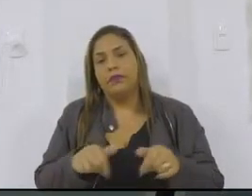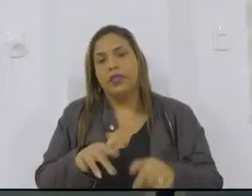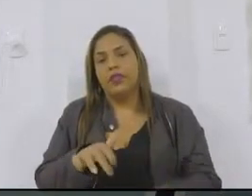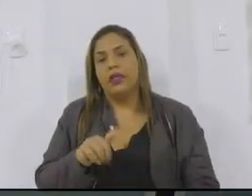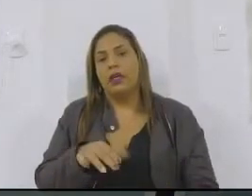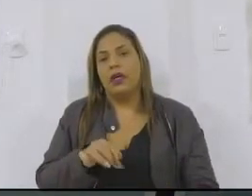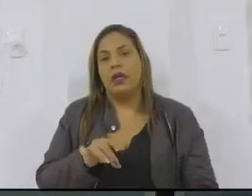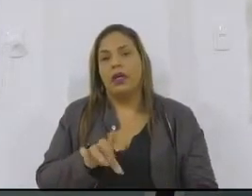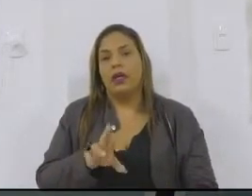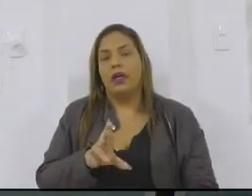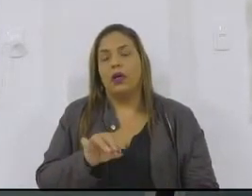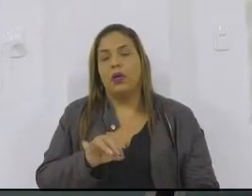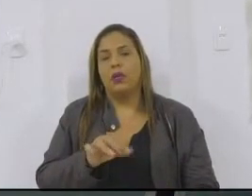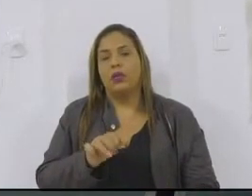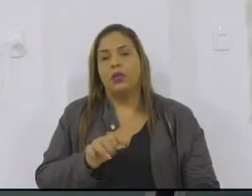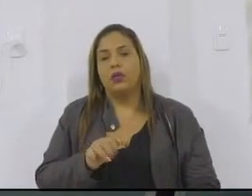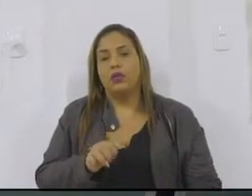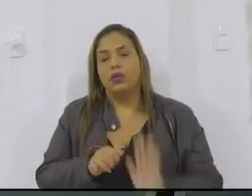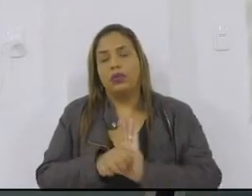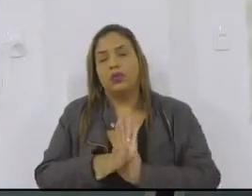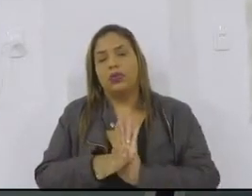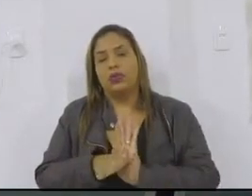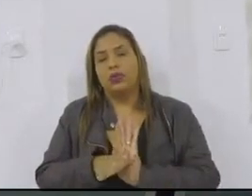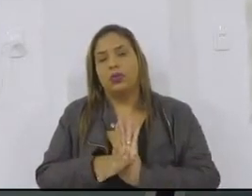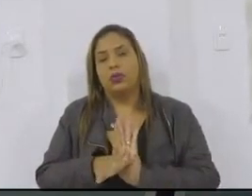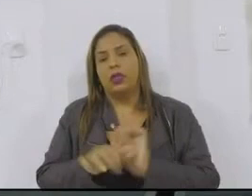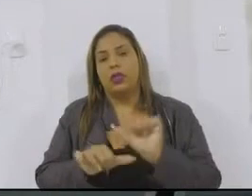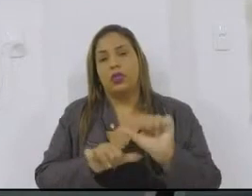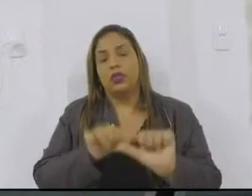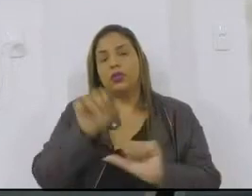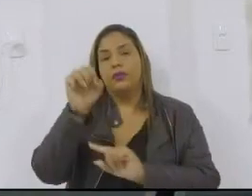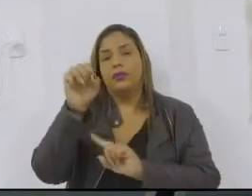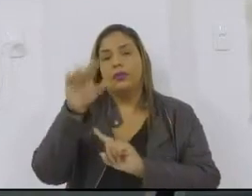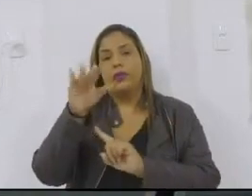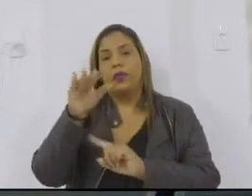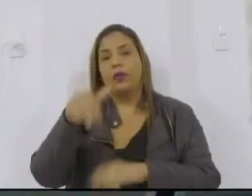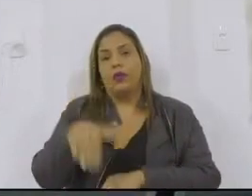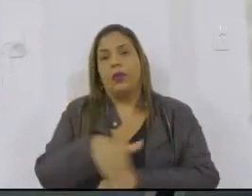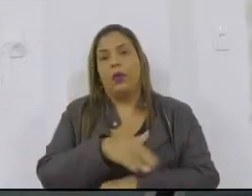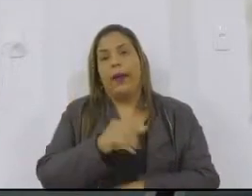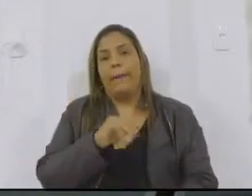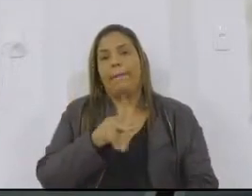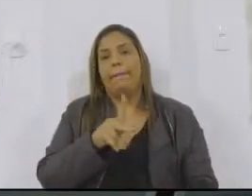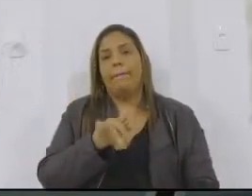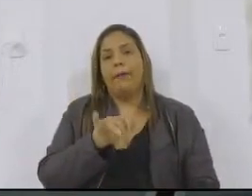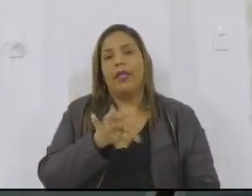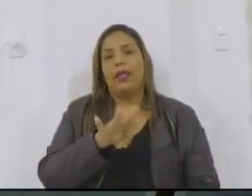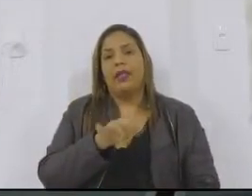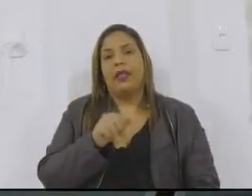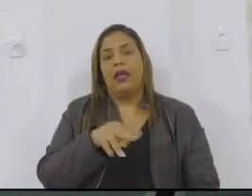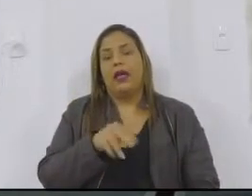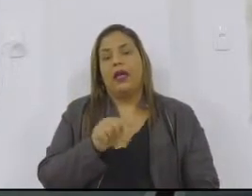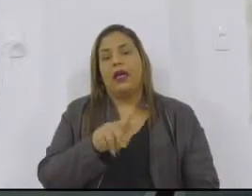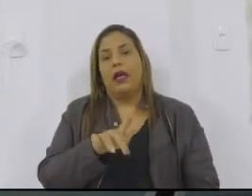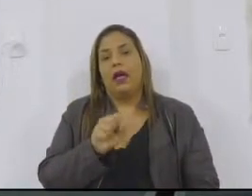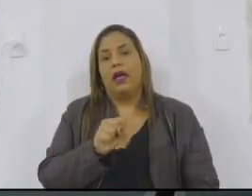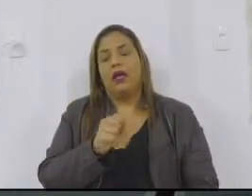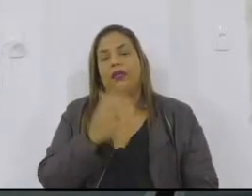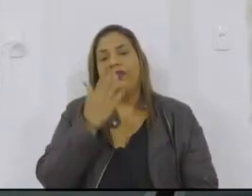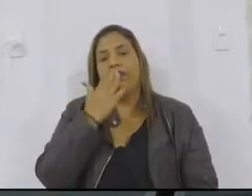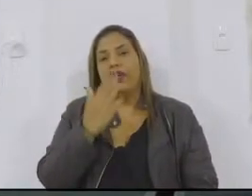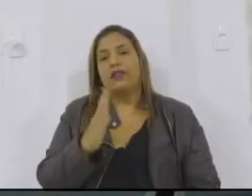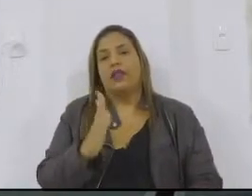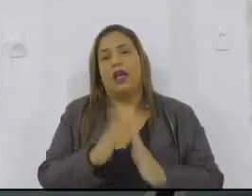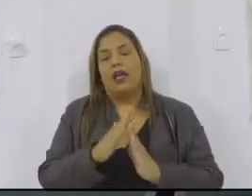Machado Ferreira, ele indica ao prefeito a troca de lâmpadas na rua Ipitangas, depois do sítio de Solange, em frente à casa de Carlos.